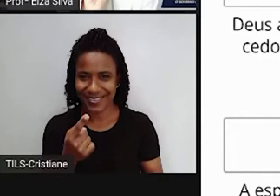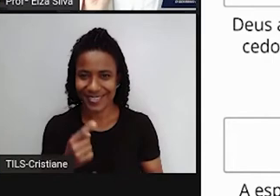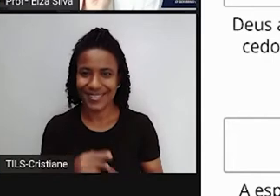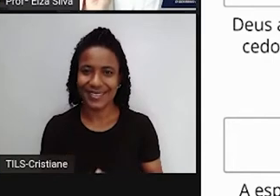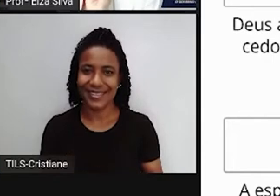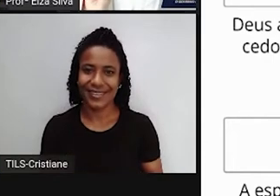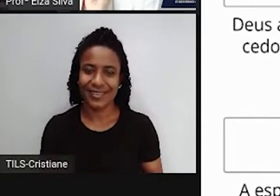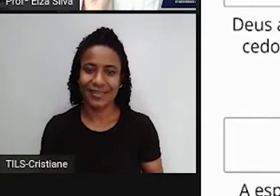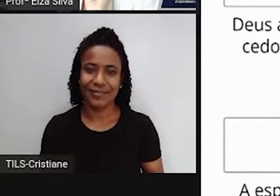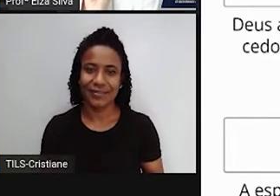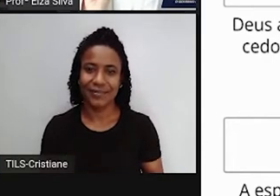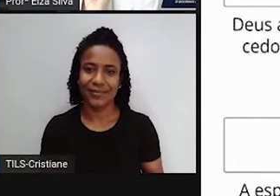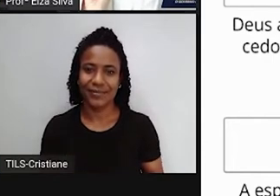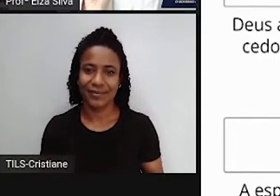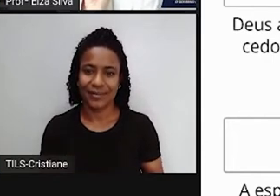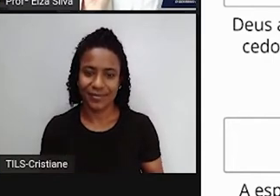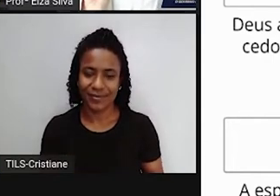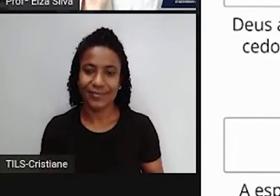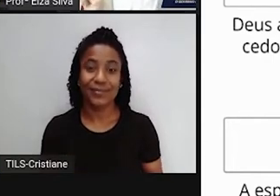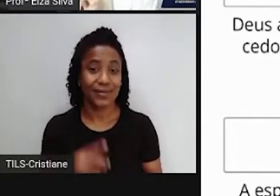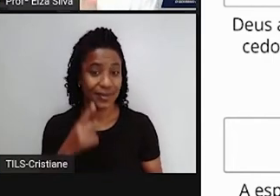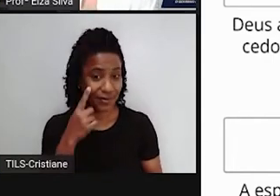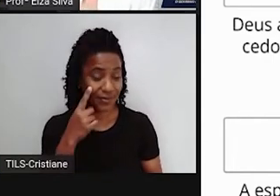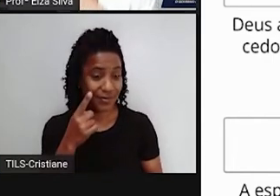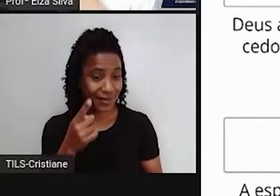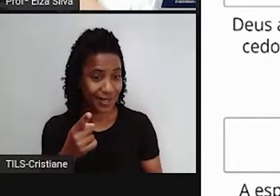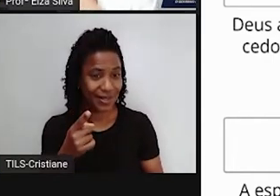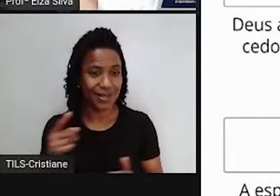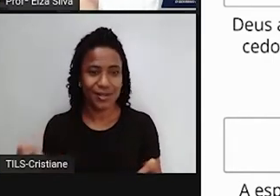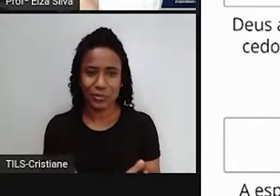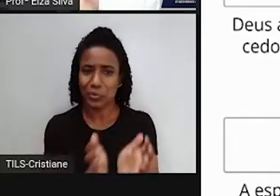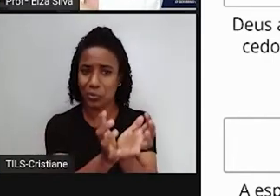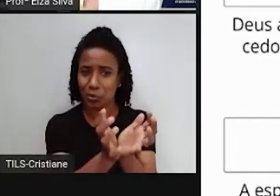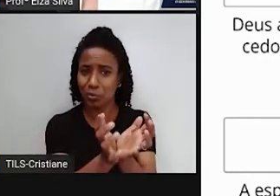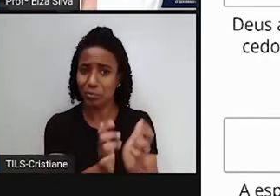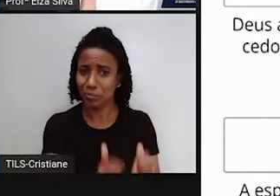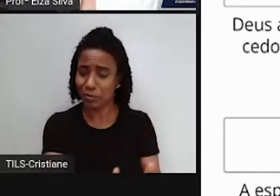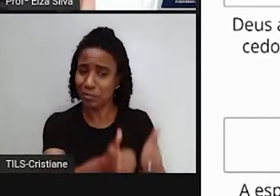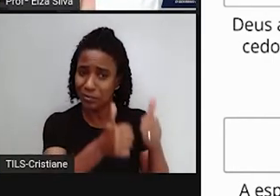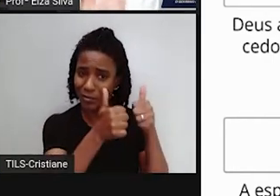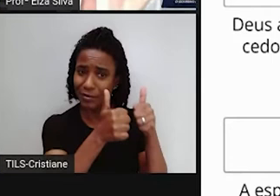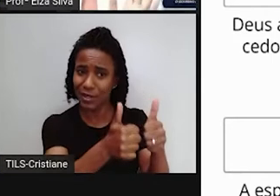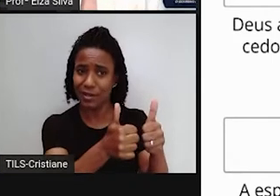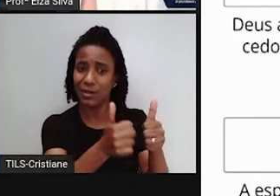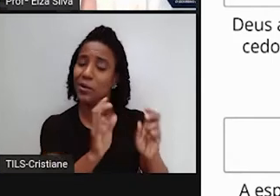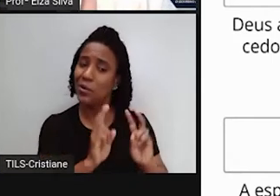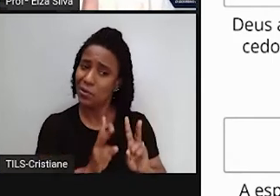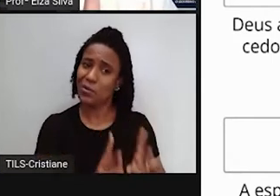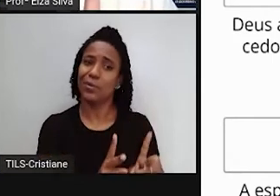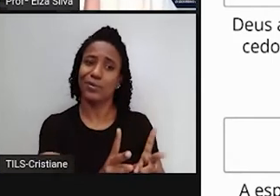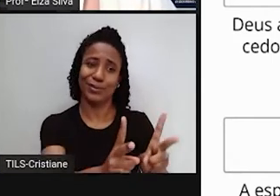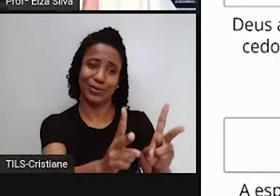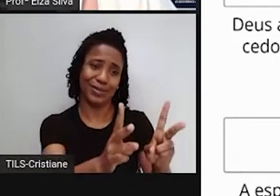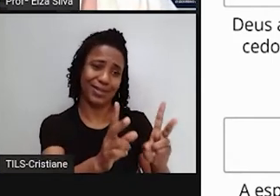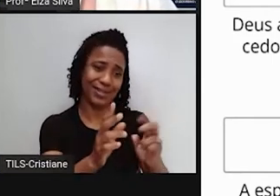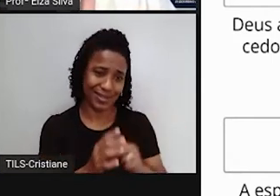time que está ganhando, não se mexe. E, gente, eu já ouvi isso muito, viu? Muito, muito, muito